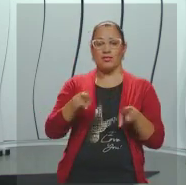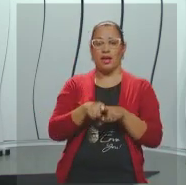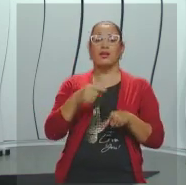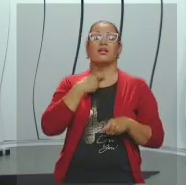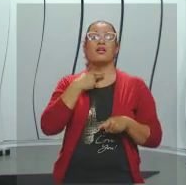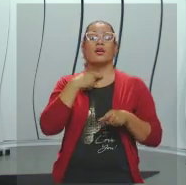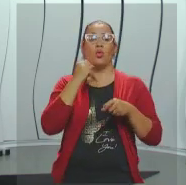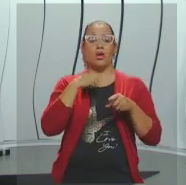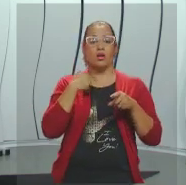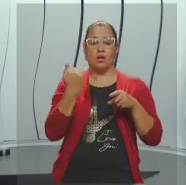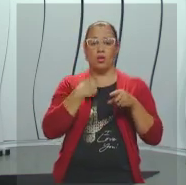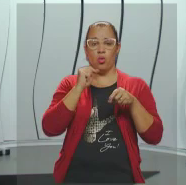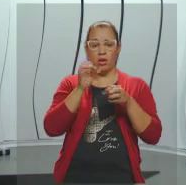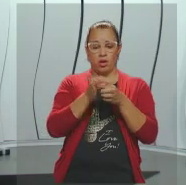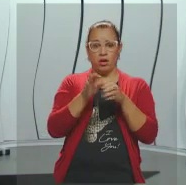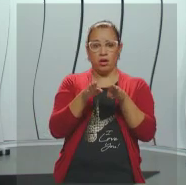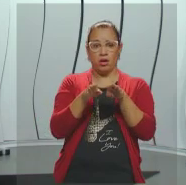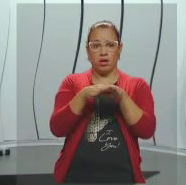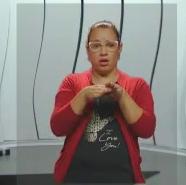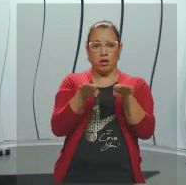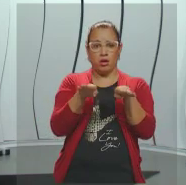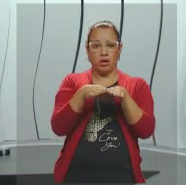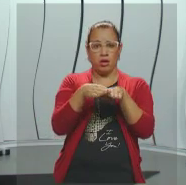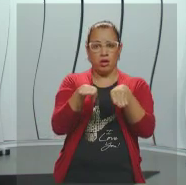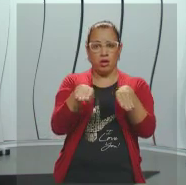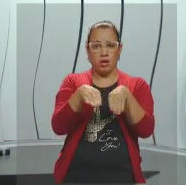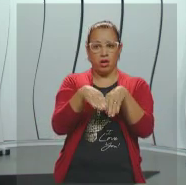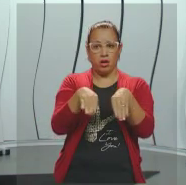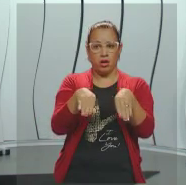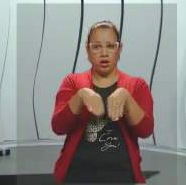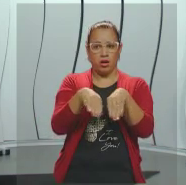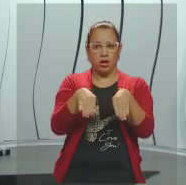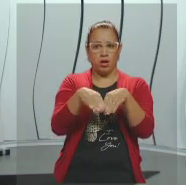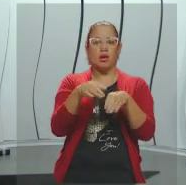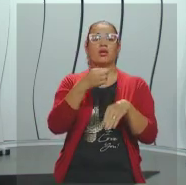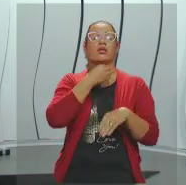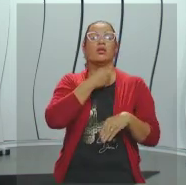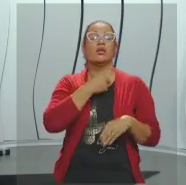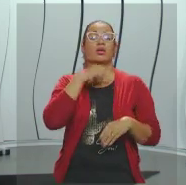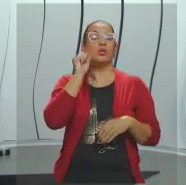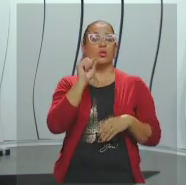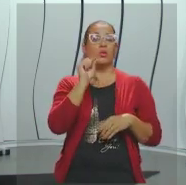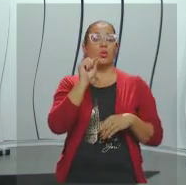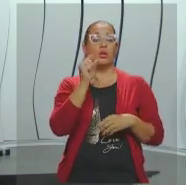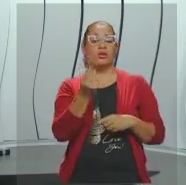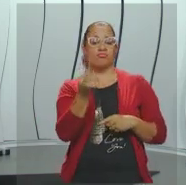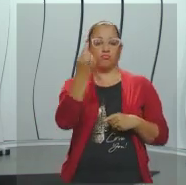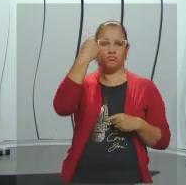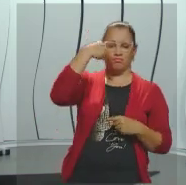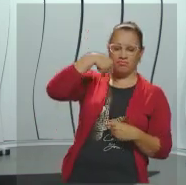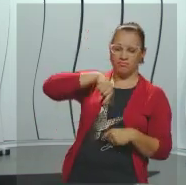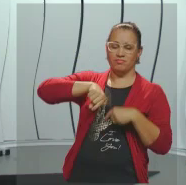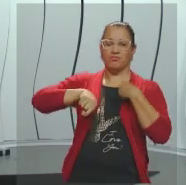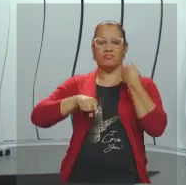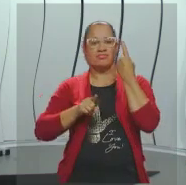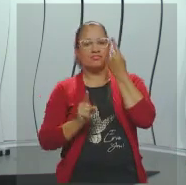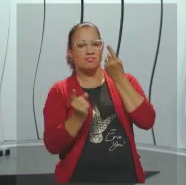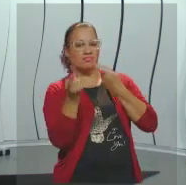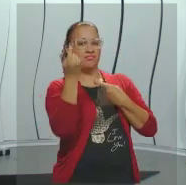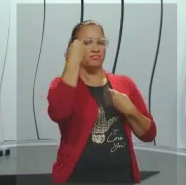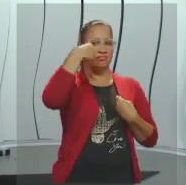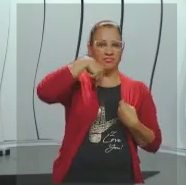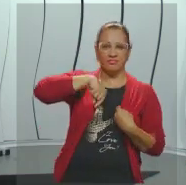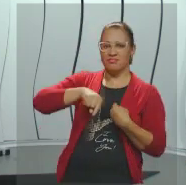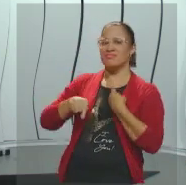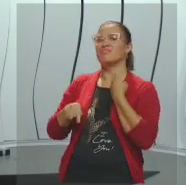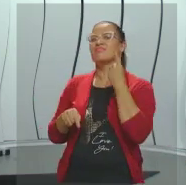abrir e fechar e vibrar, e elas conseguem controlar a entrada e a saída de ar, principalmente,